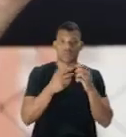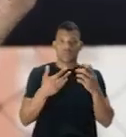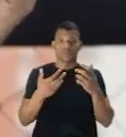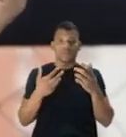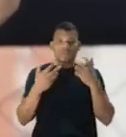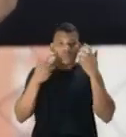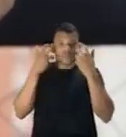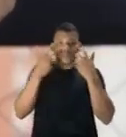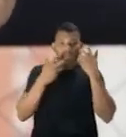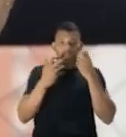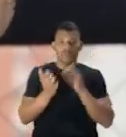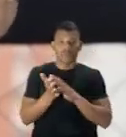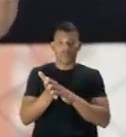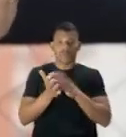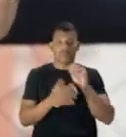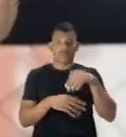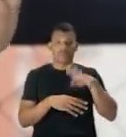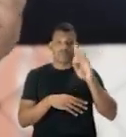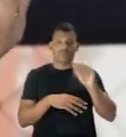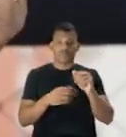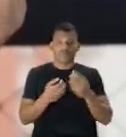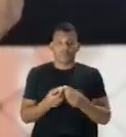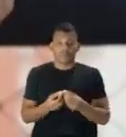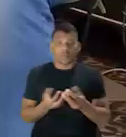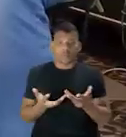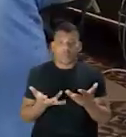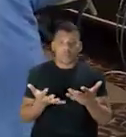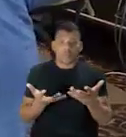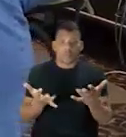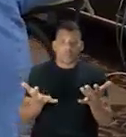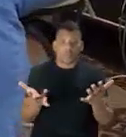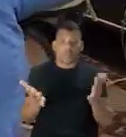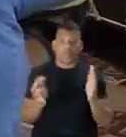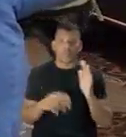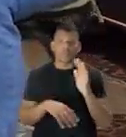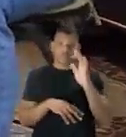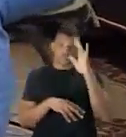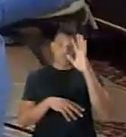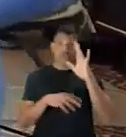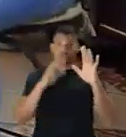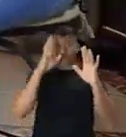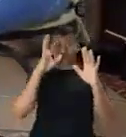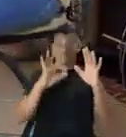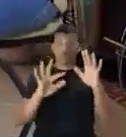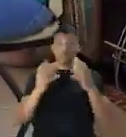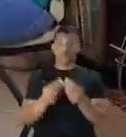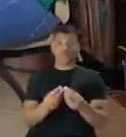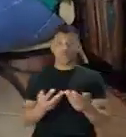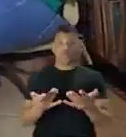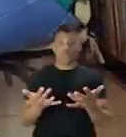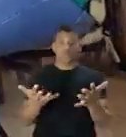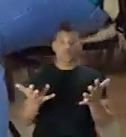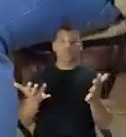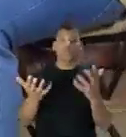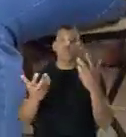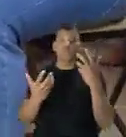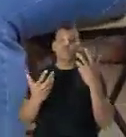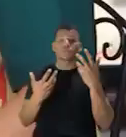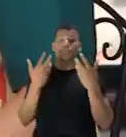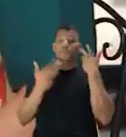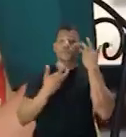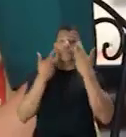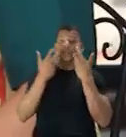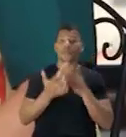sangrar. Oi samba jorrando por todos os poros, de pantos de luz os bororos, pra lhe anunciar o